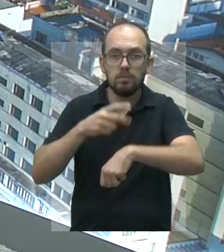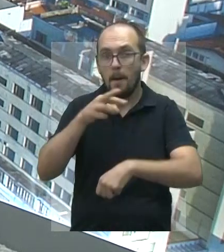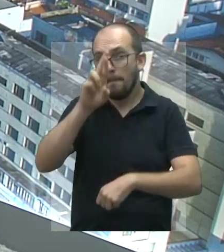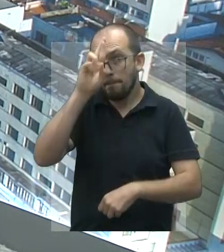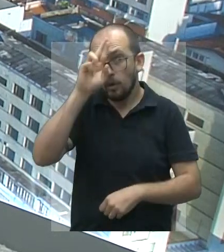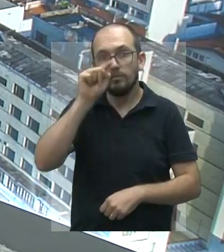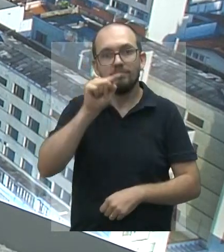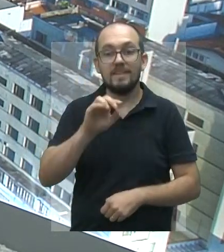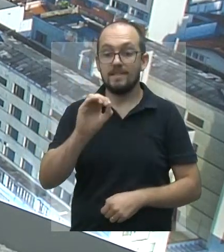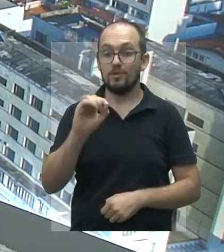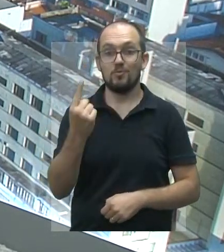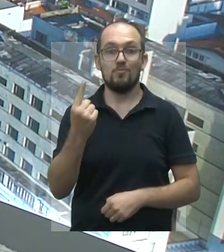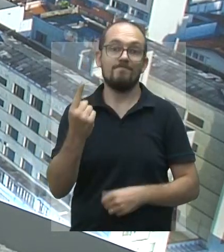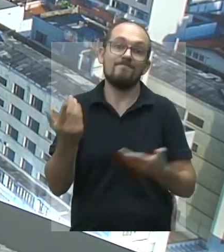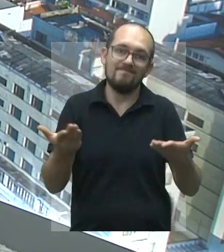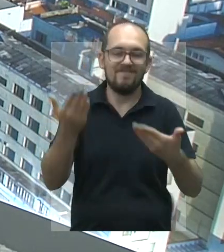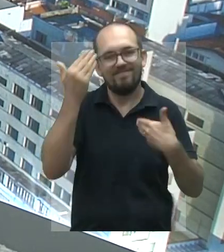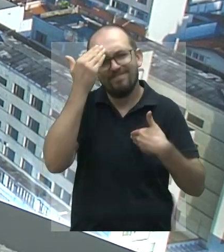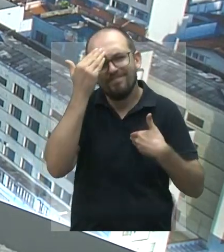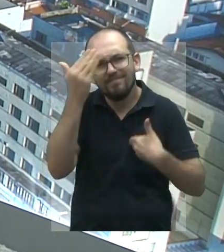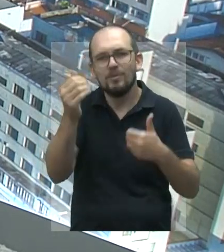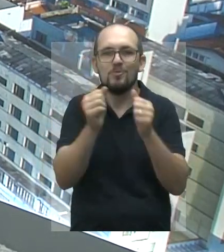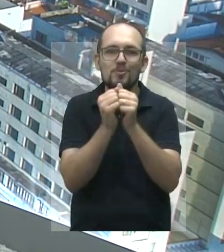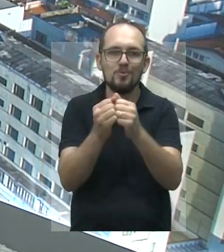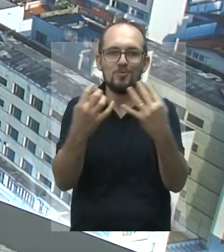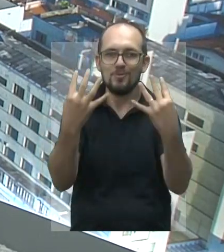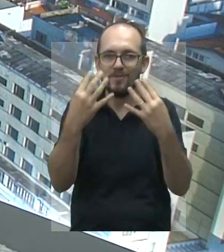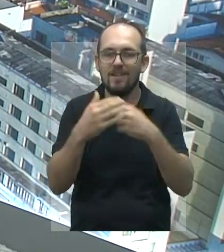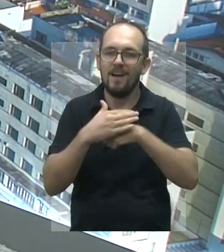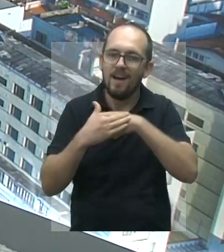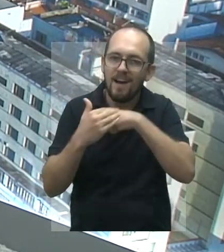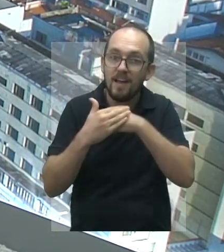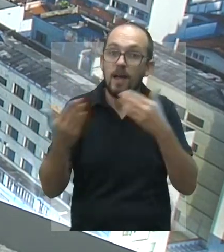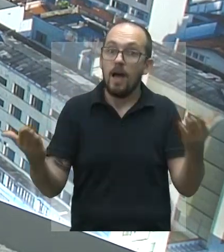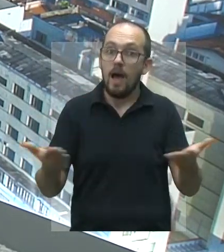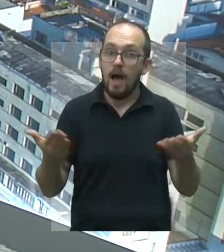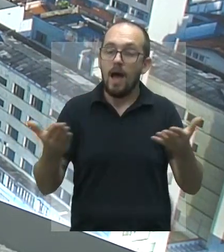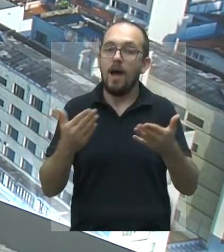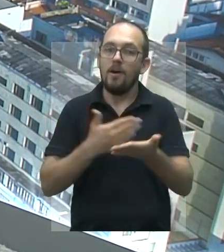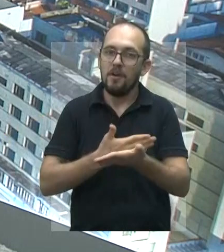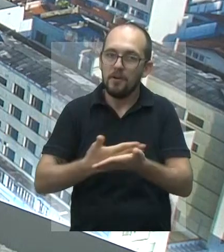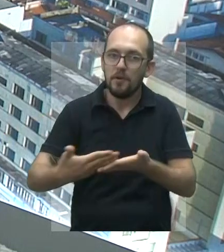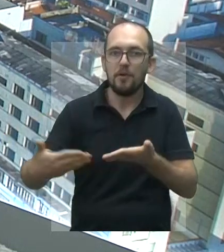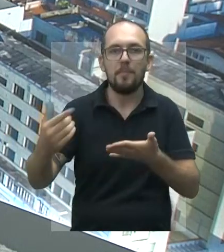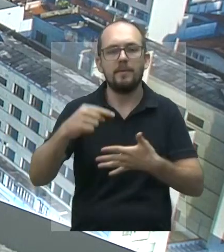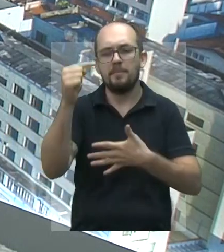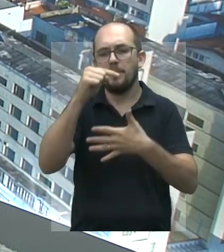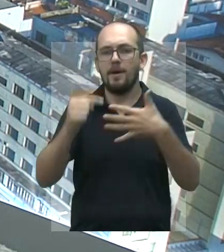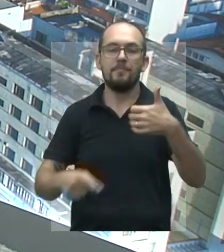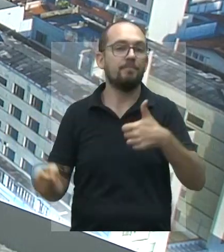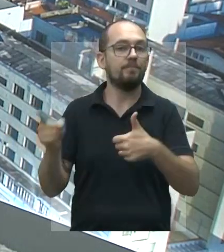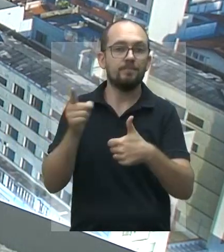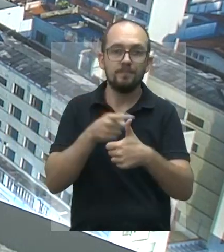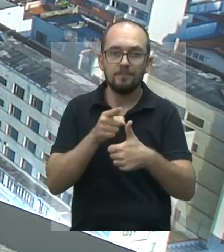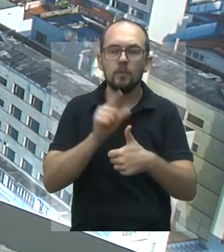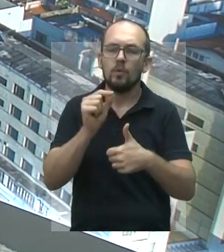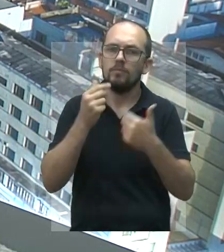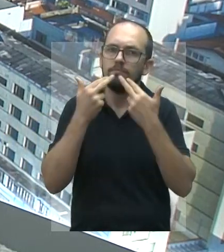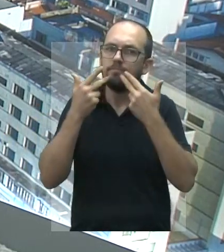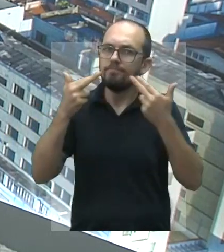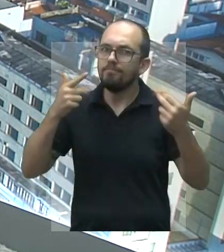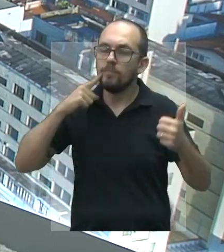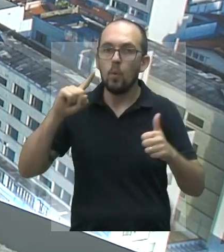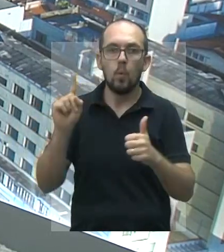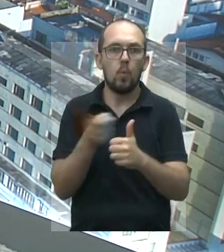obrigado pela sua companhia, pelo carinho da sua audiência. E a gente abre o programa trazendo uma notícia em primeira